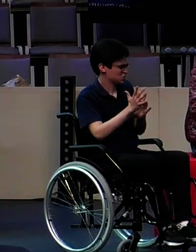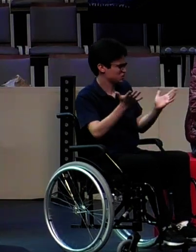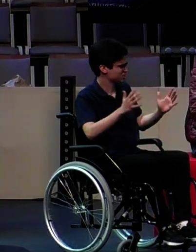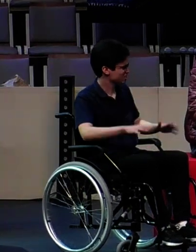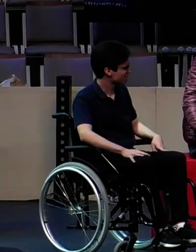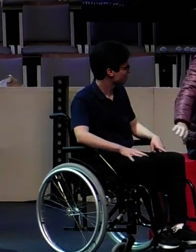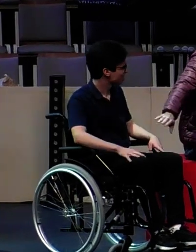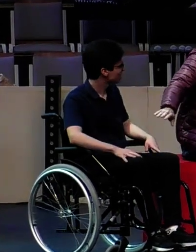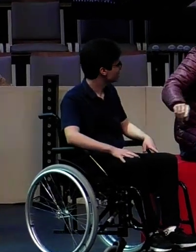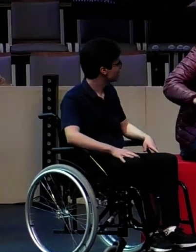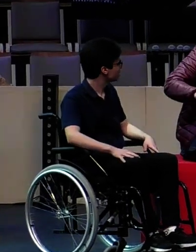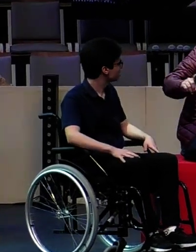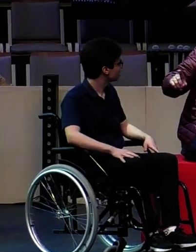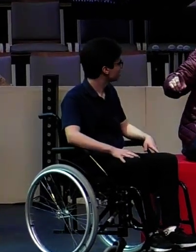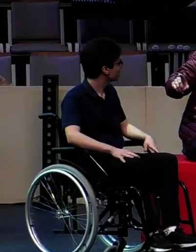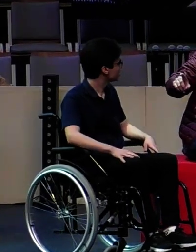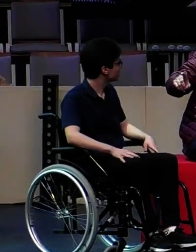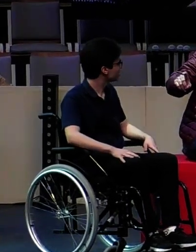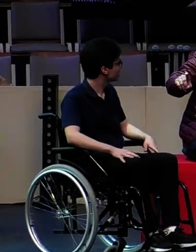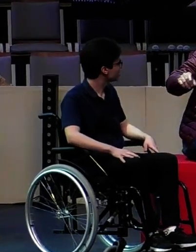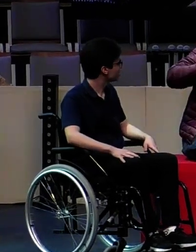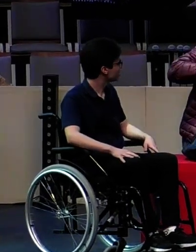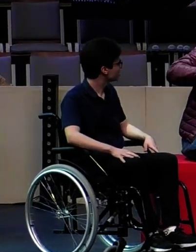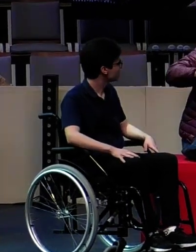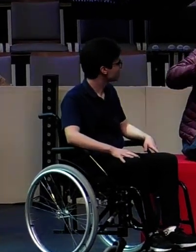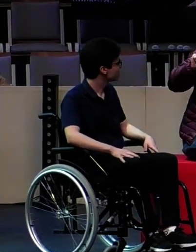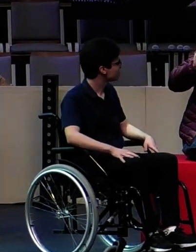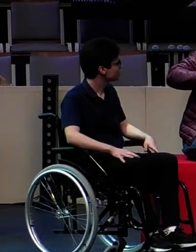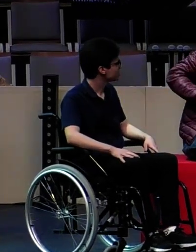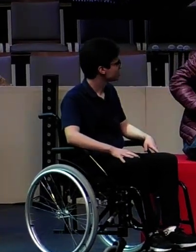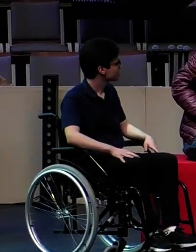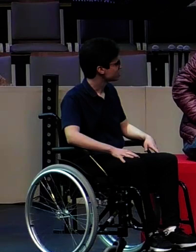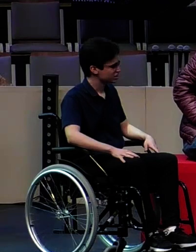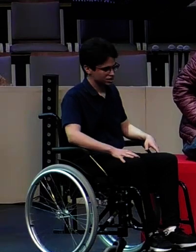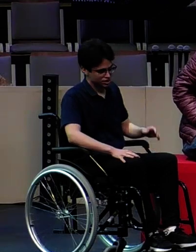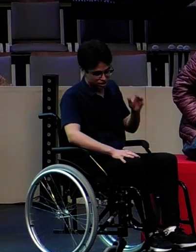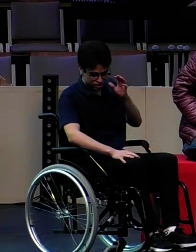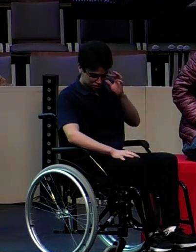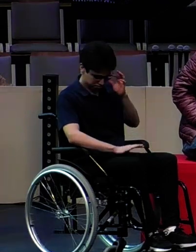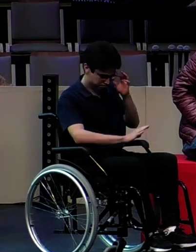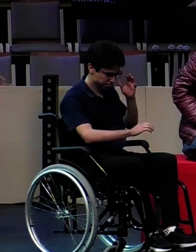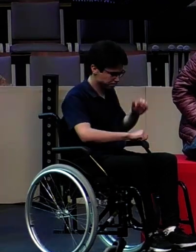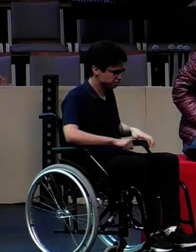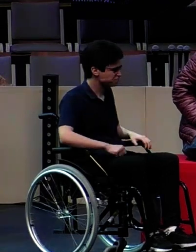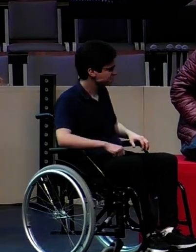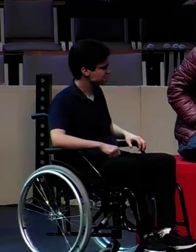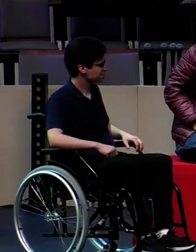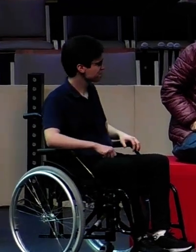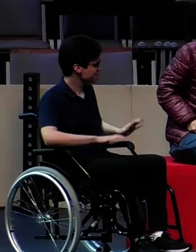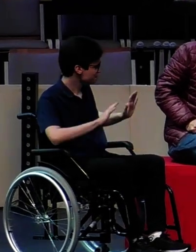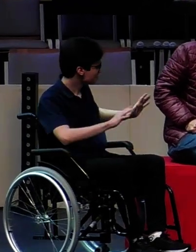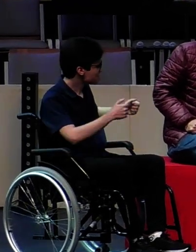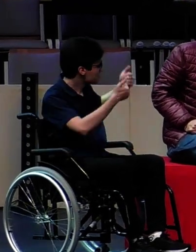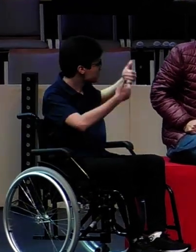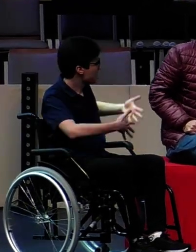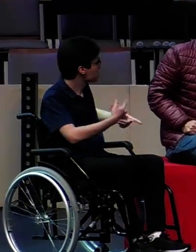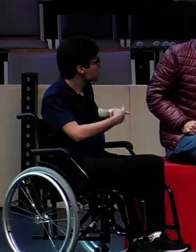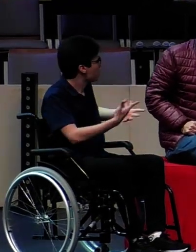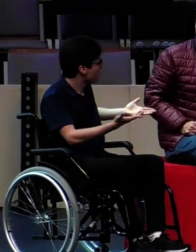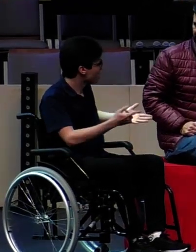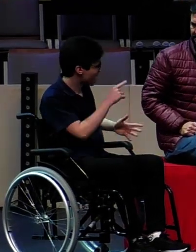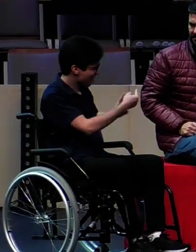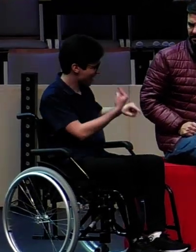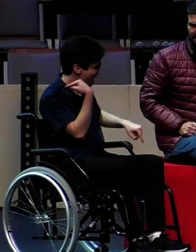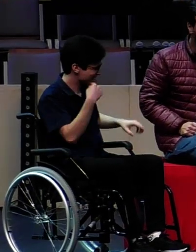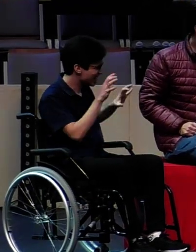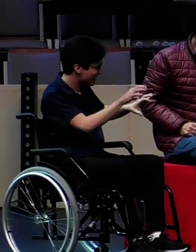aí. Ah. E mais? Você não tá gostando do quê? Do quê? Ela não era